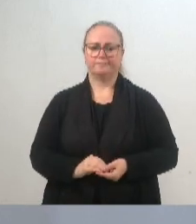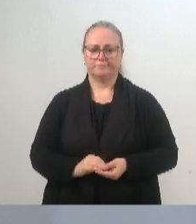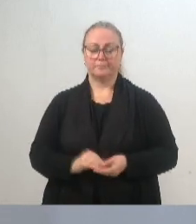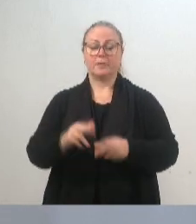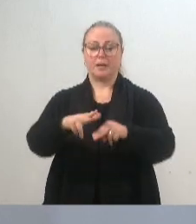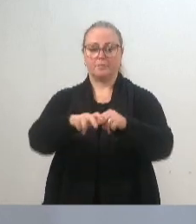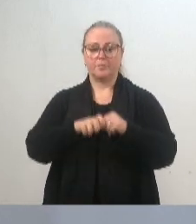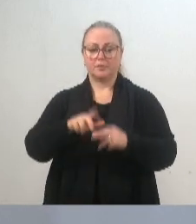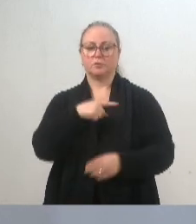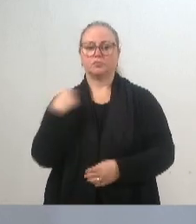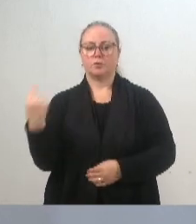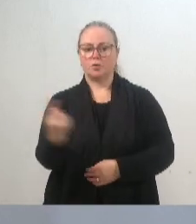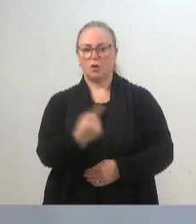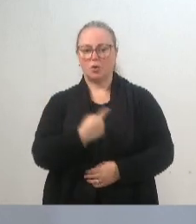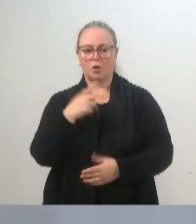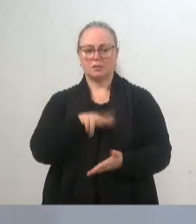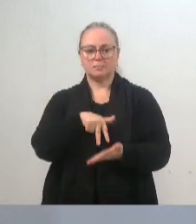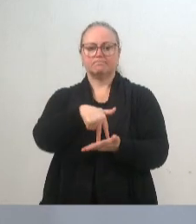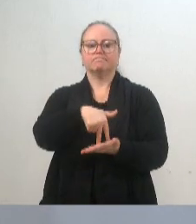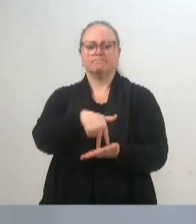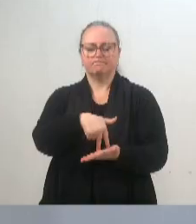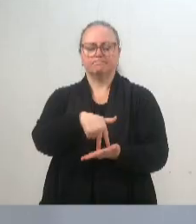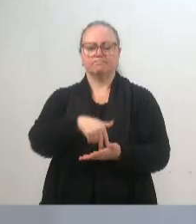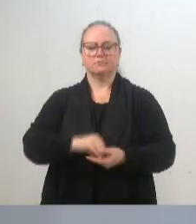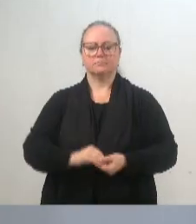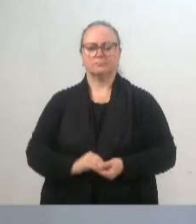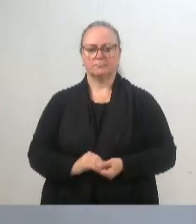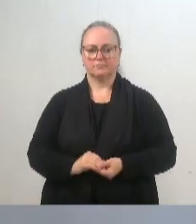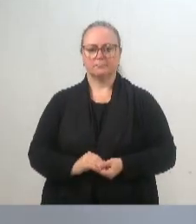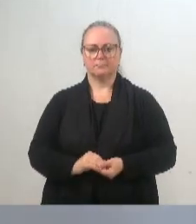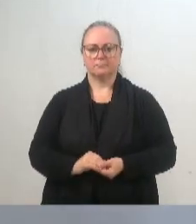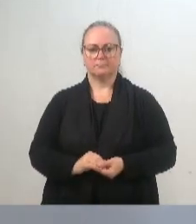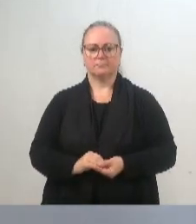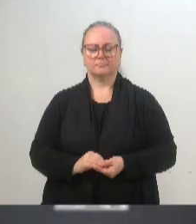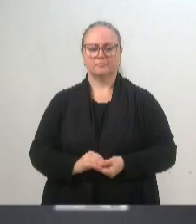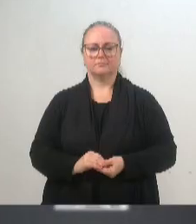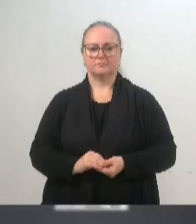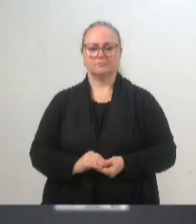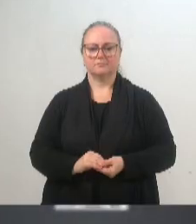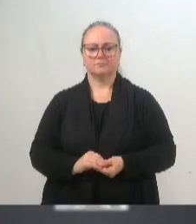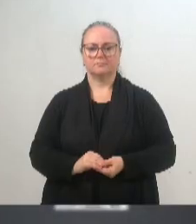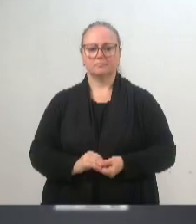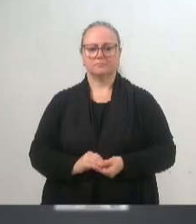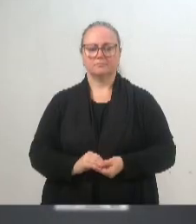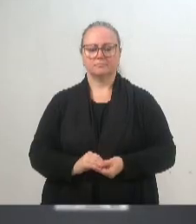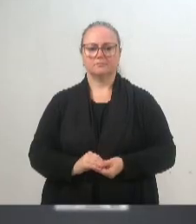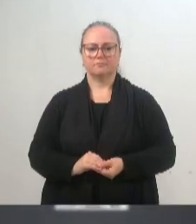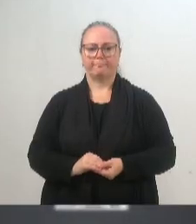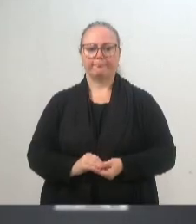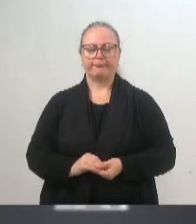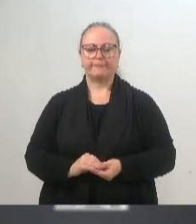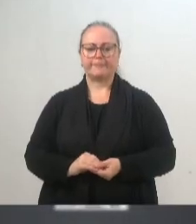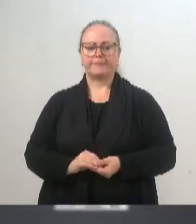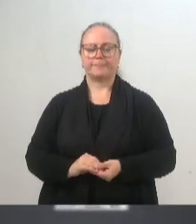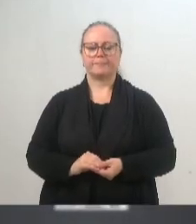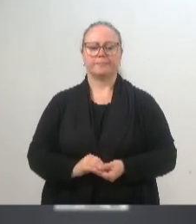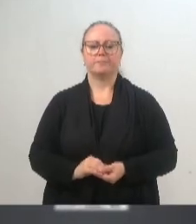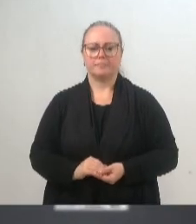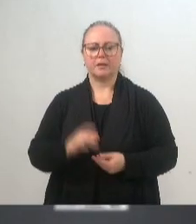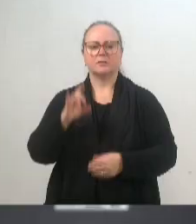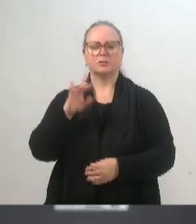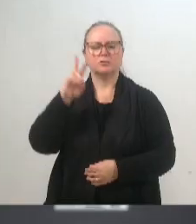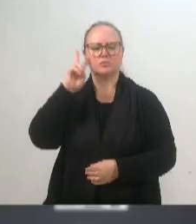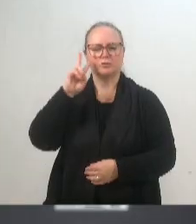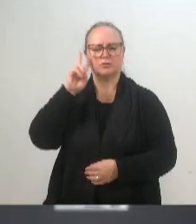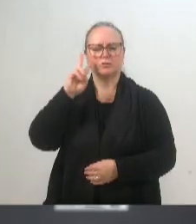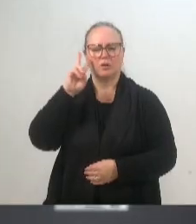isso que a gente não vai abandonar o Brasil. Concedo a parte. Vereador, só para a gente lembrar, acho